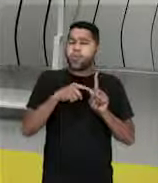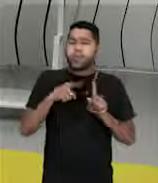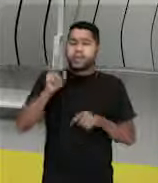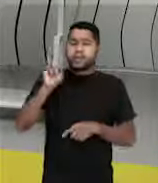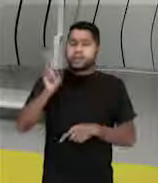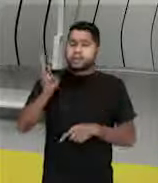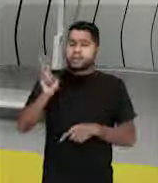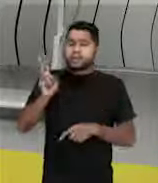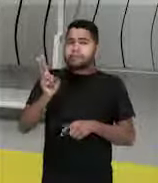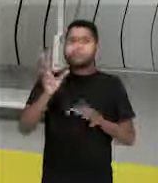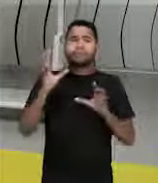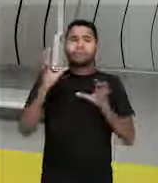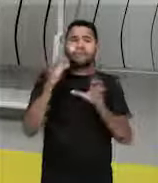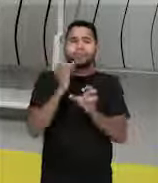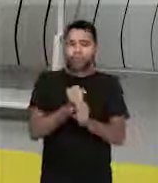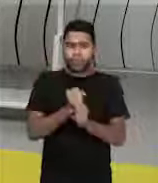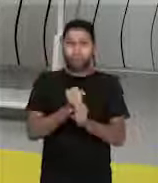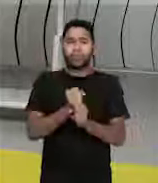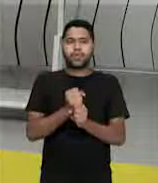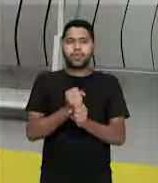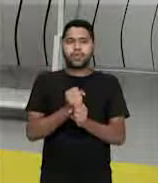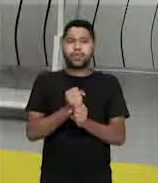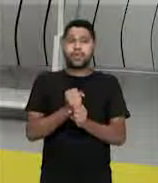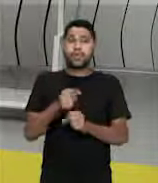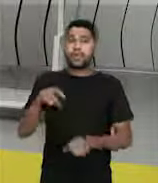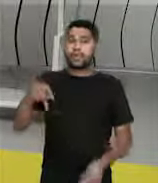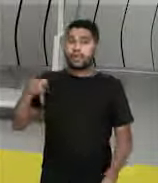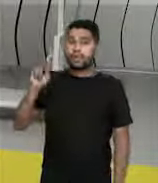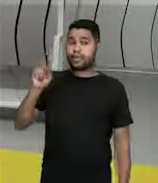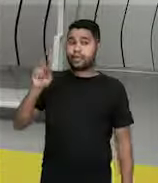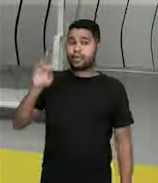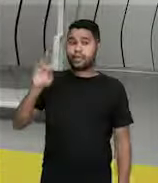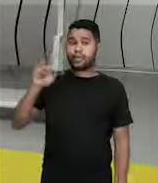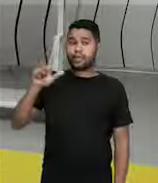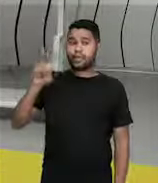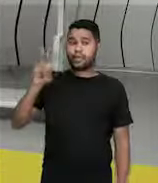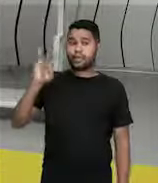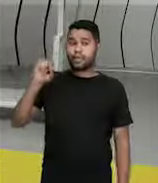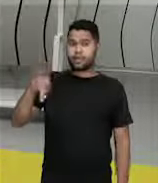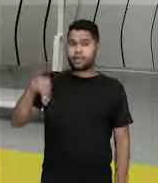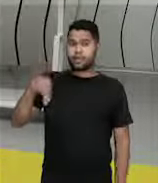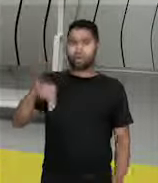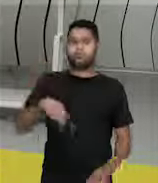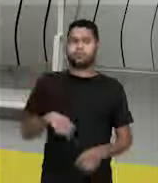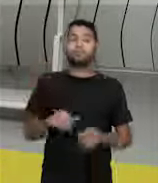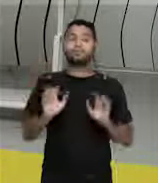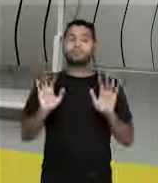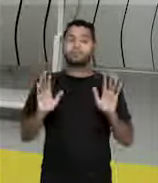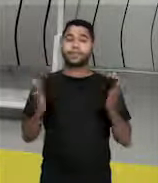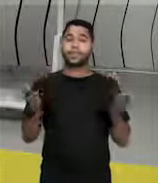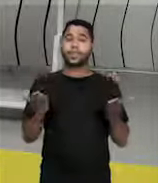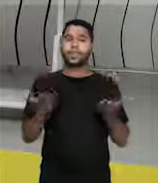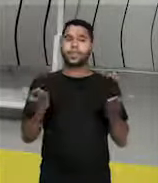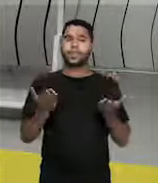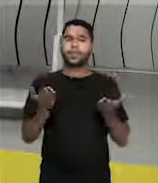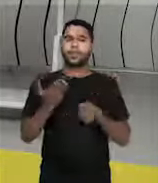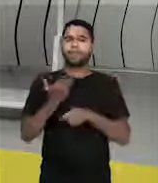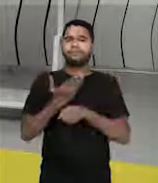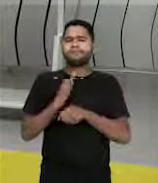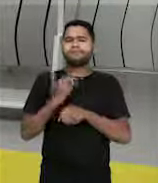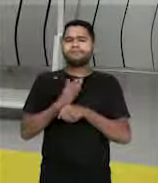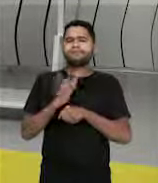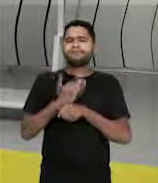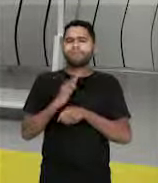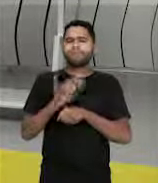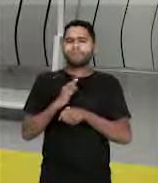sempre medida em Kelvin. Então, vamos fazer aqui um